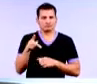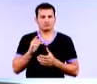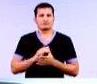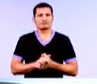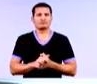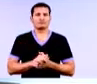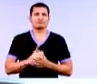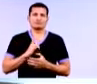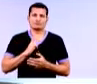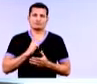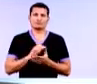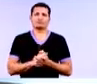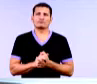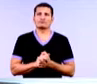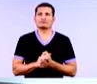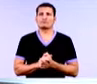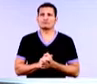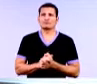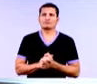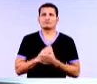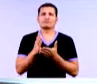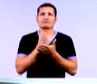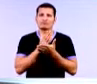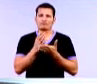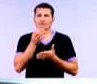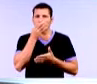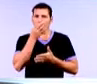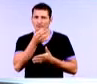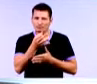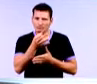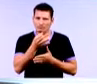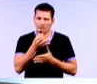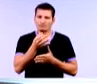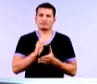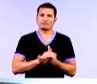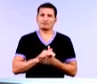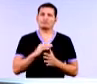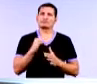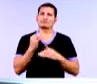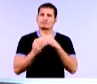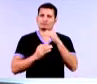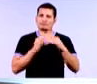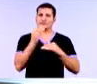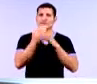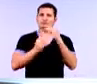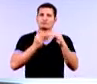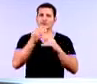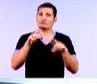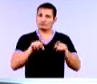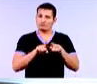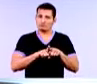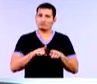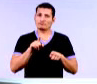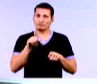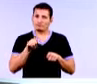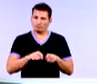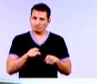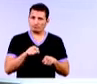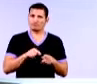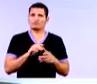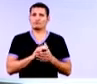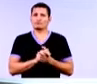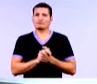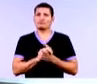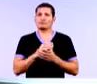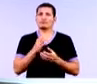recebeu uma ou outra sugestão, mas como o desenvolvimento ele também é muito relativo em relação ao atendimento,